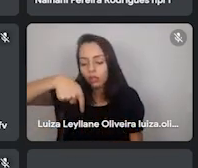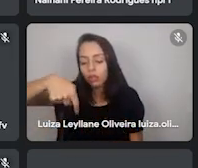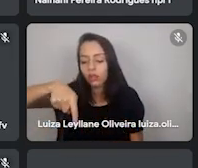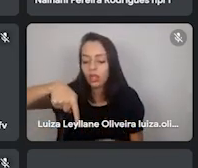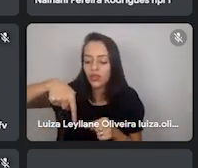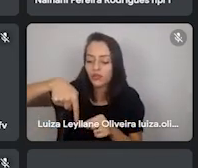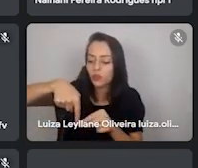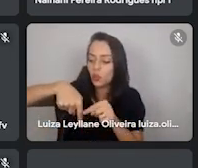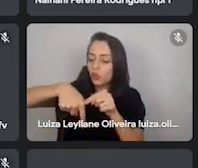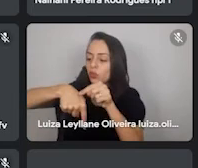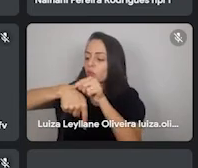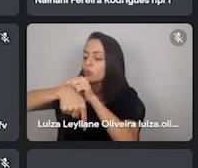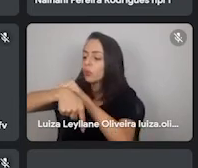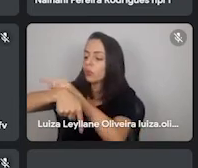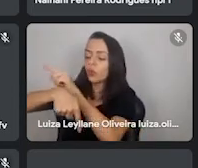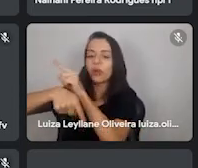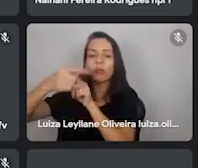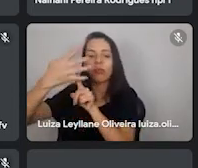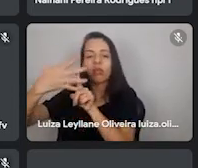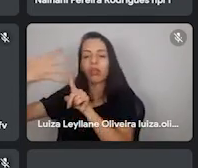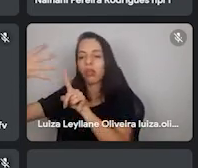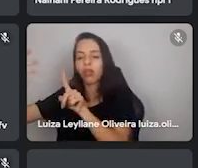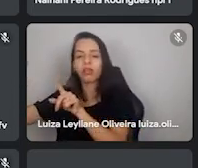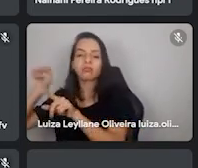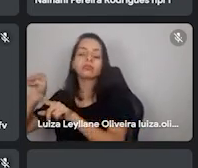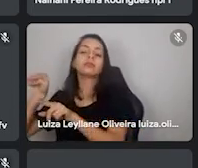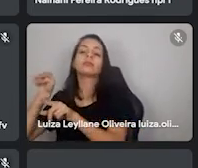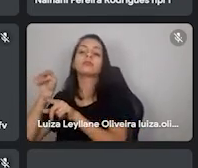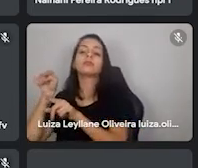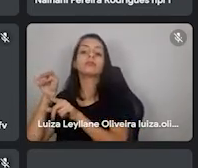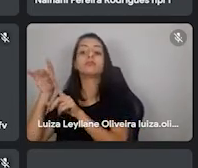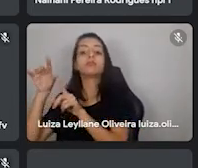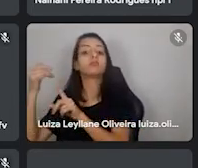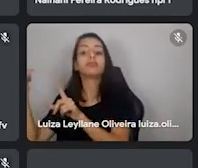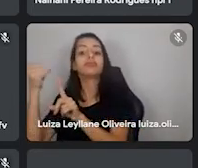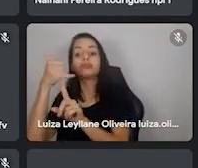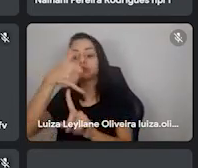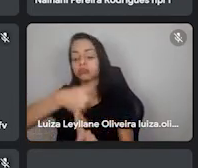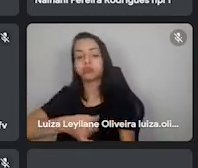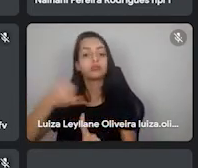ele não vai desligar. Já aconteceu, por exemplo, eu